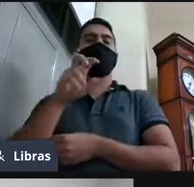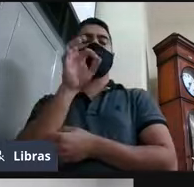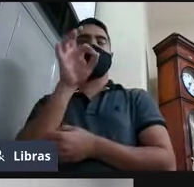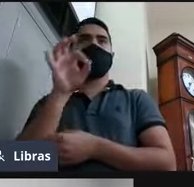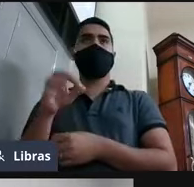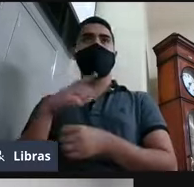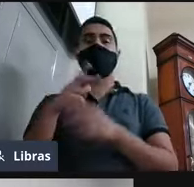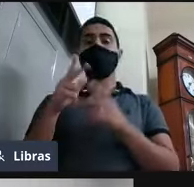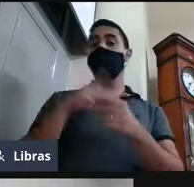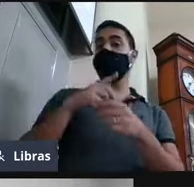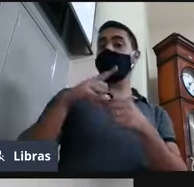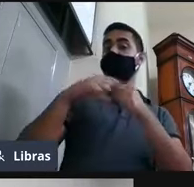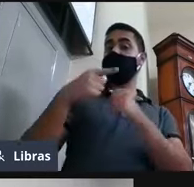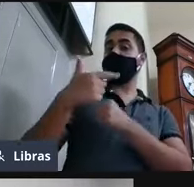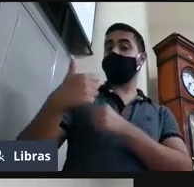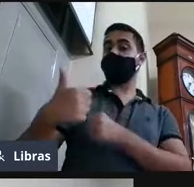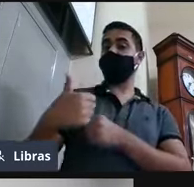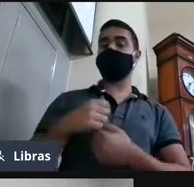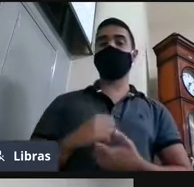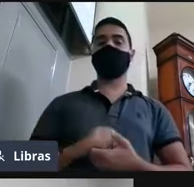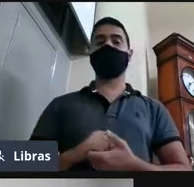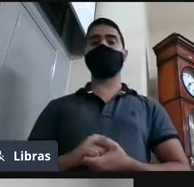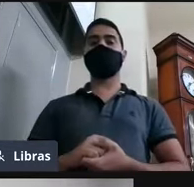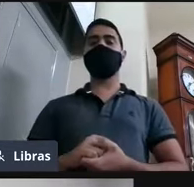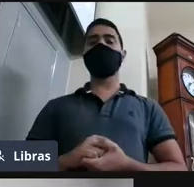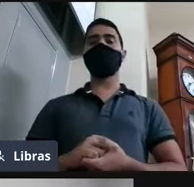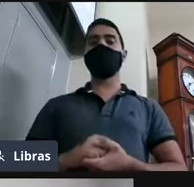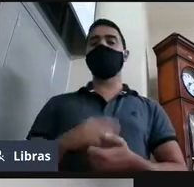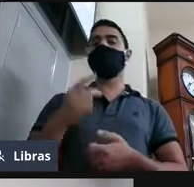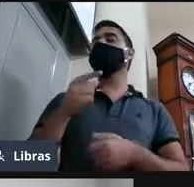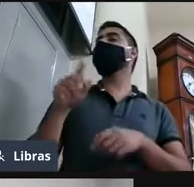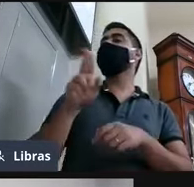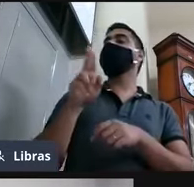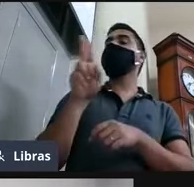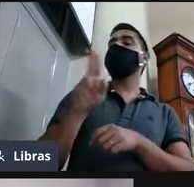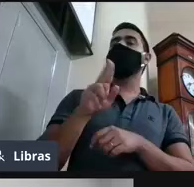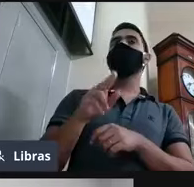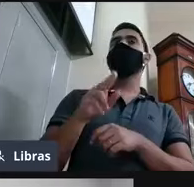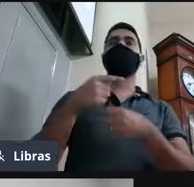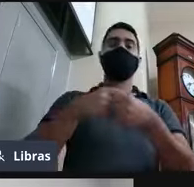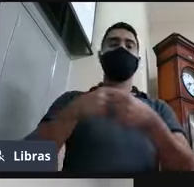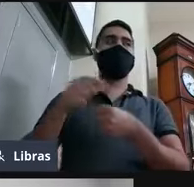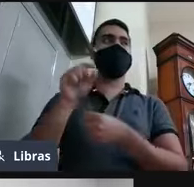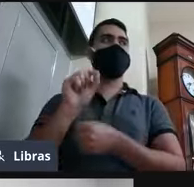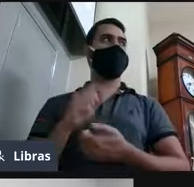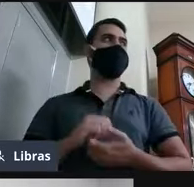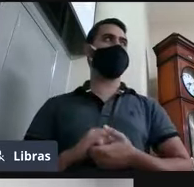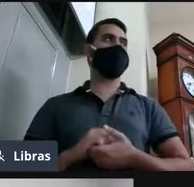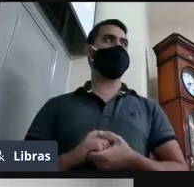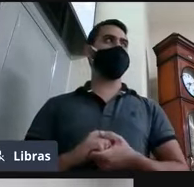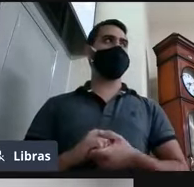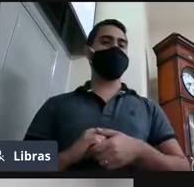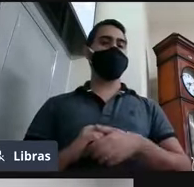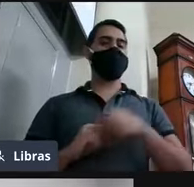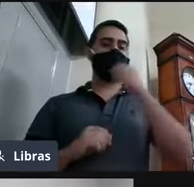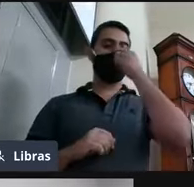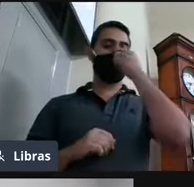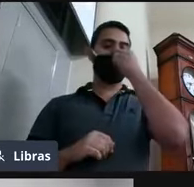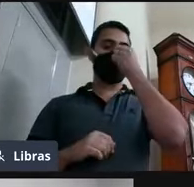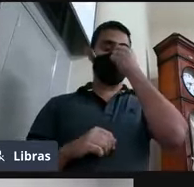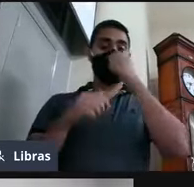artigo 21. Considerando que o valor aplicado pelo município em ações e serviços públicos de saúde corresponde a